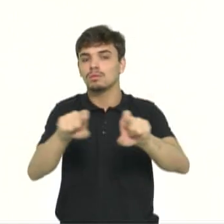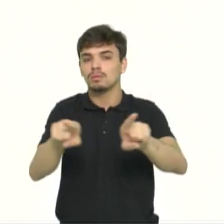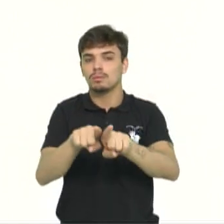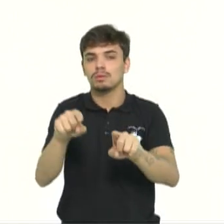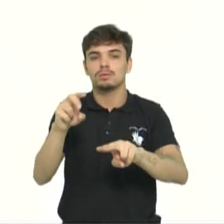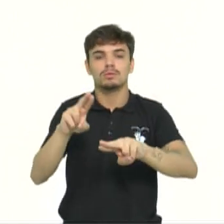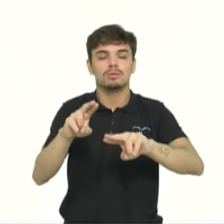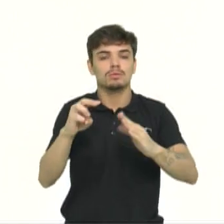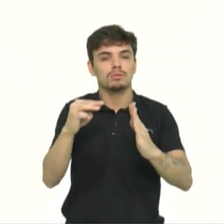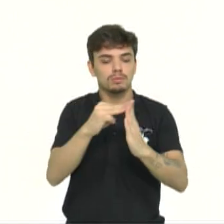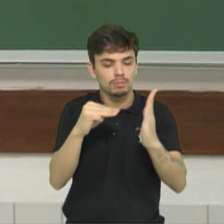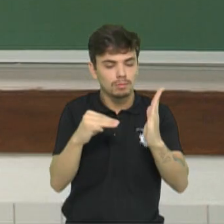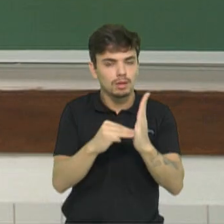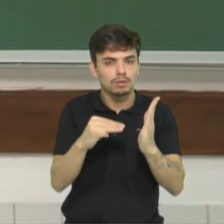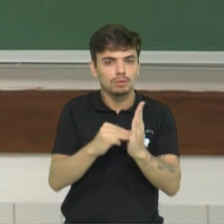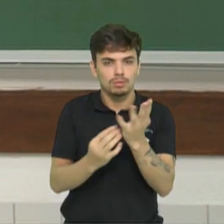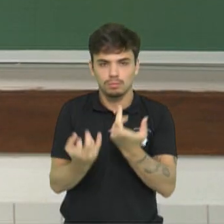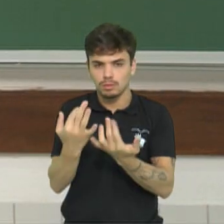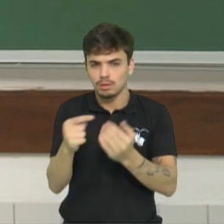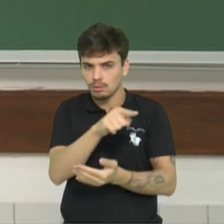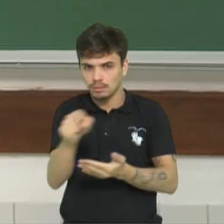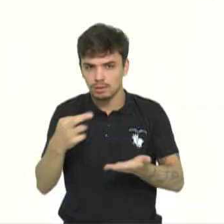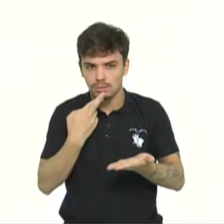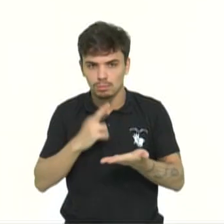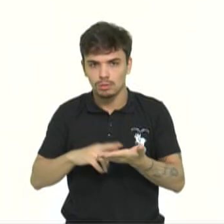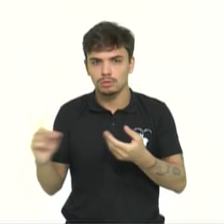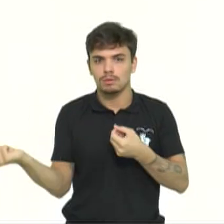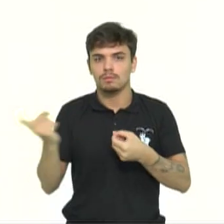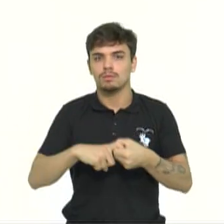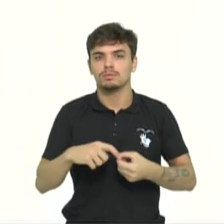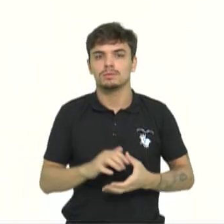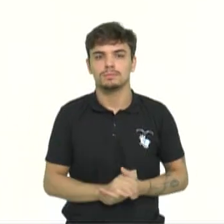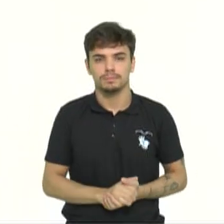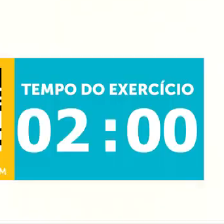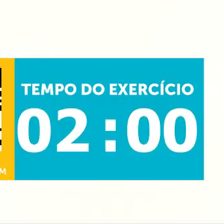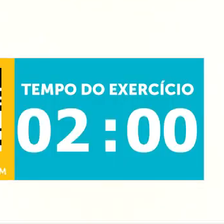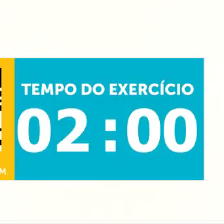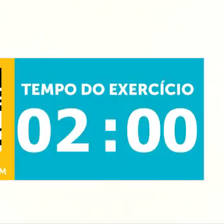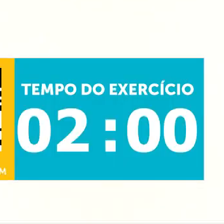da oxirredução. Agora é com vocês.